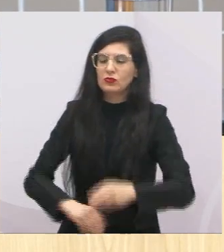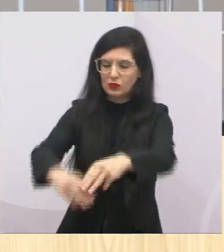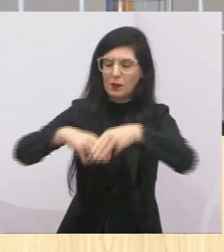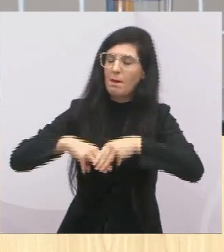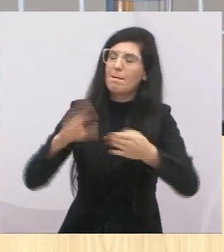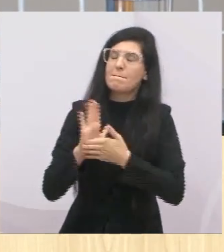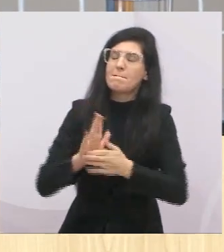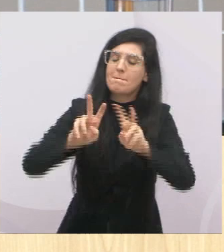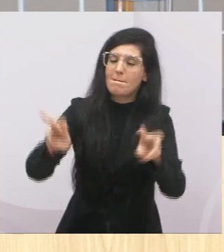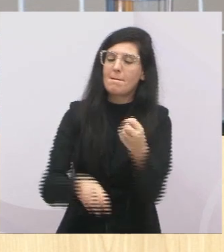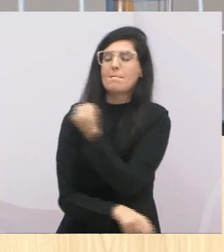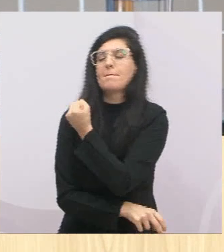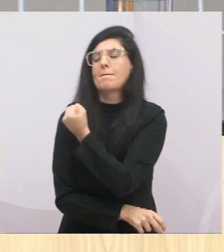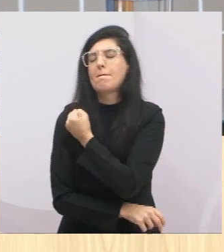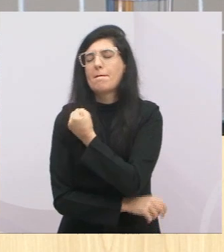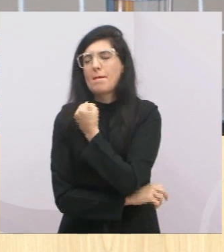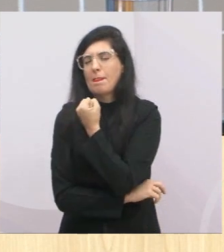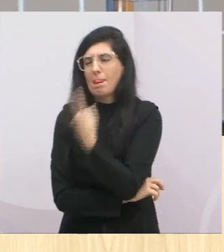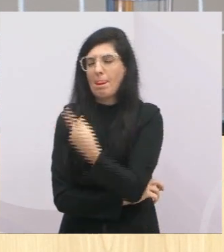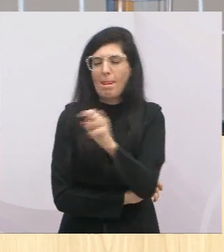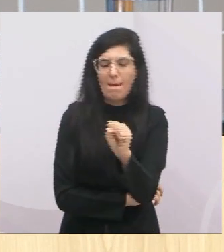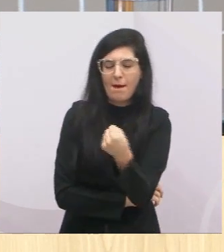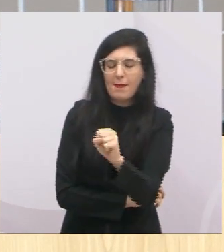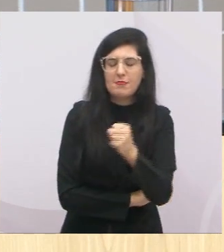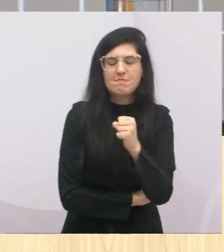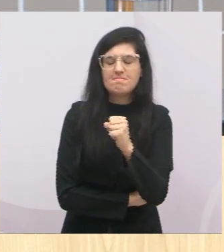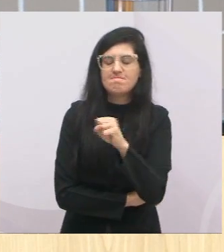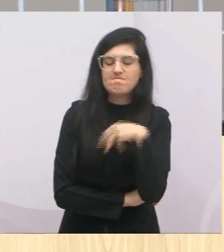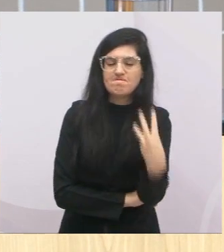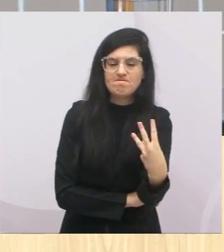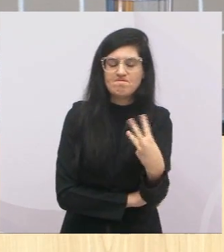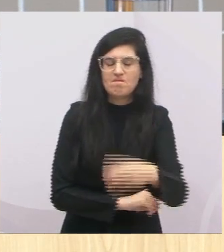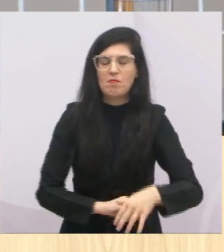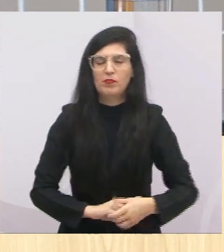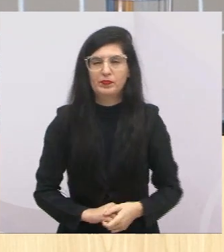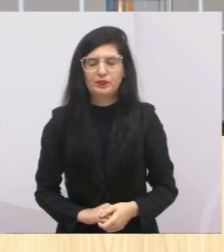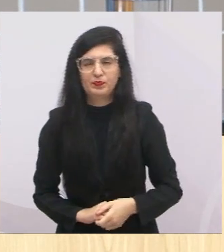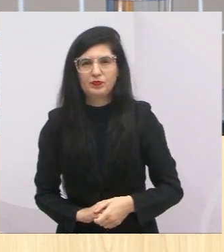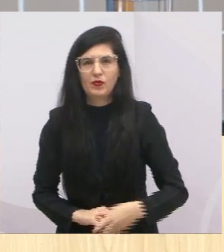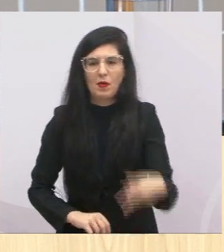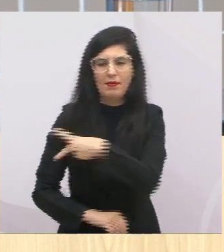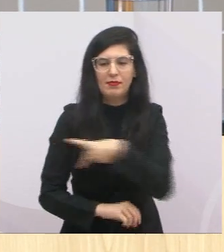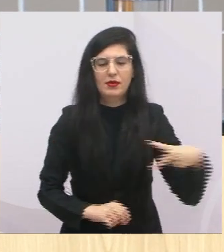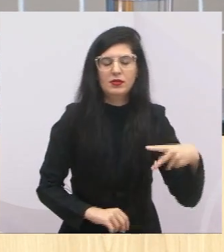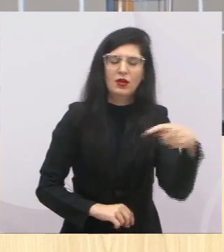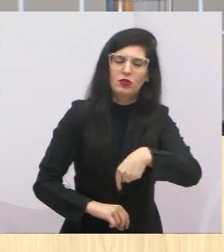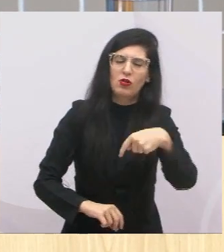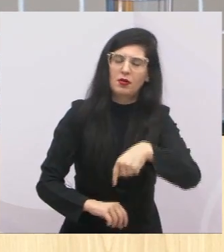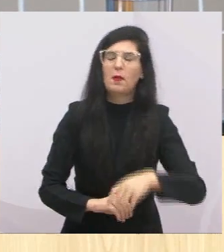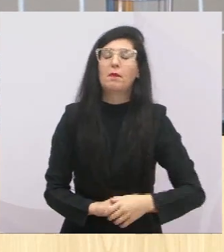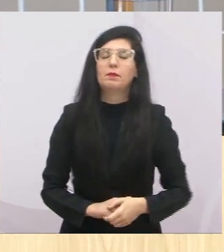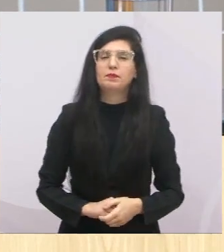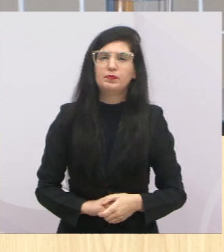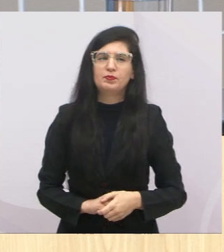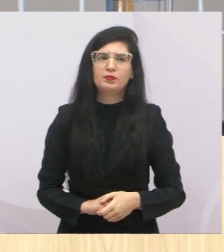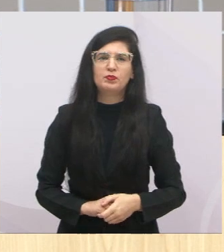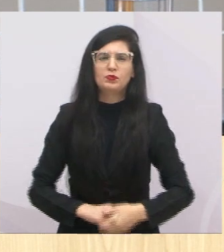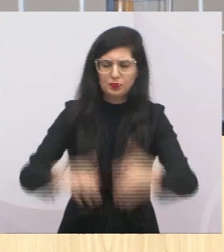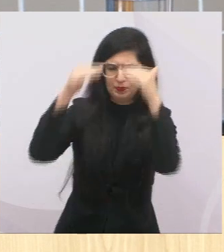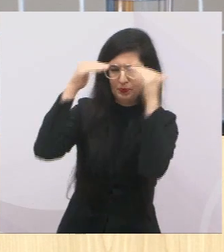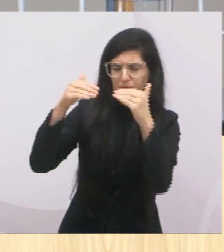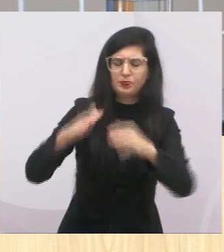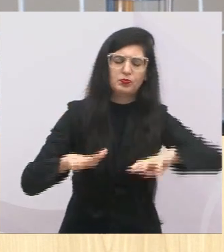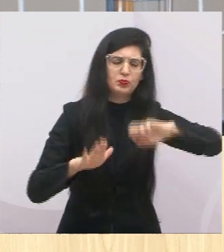Moção número 183. Requeremos ao excelentíssimo senhor presidente dessa casa, cumpridas